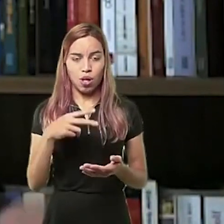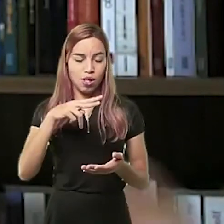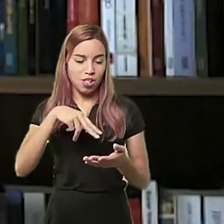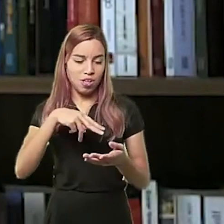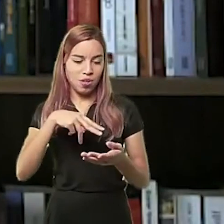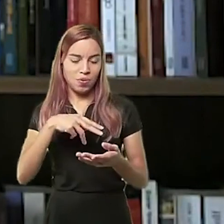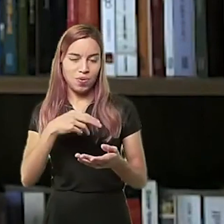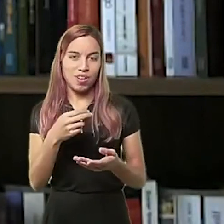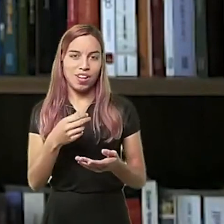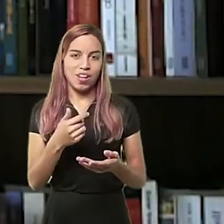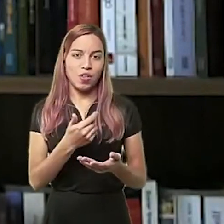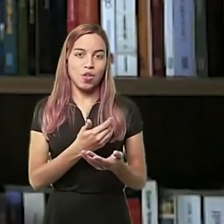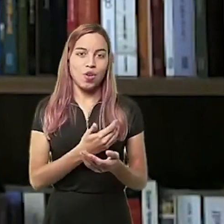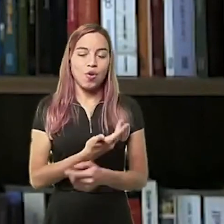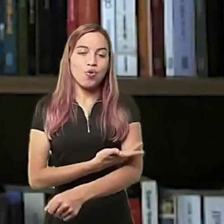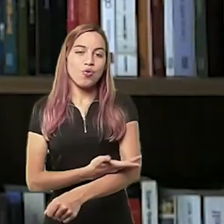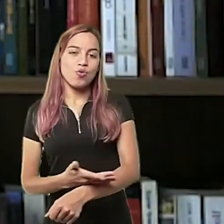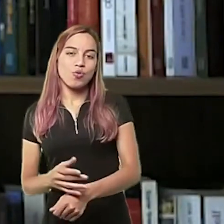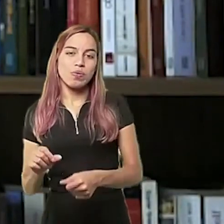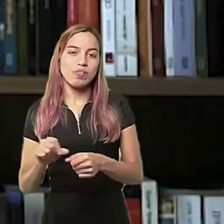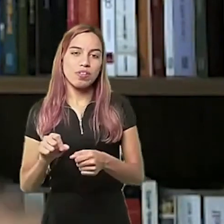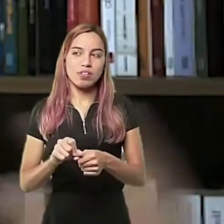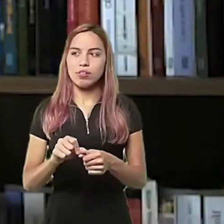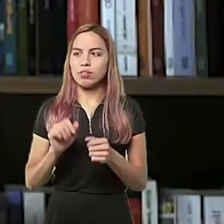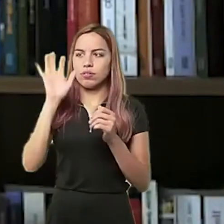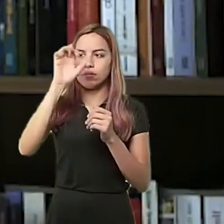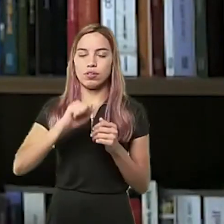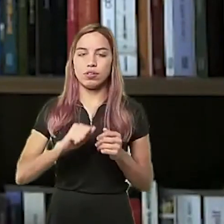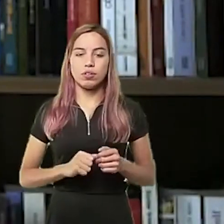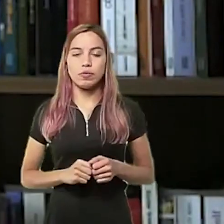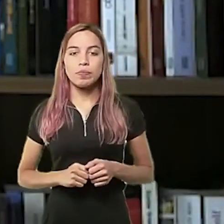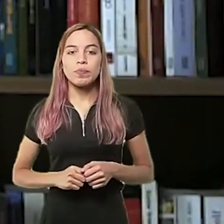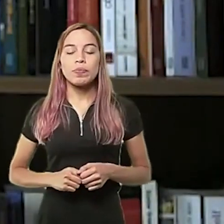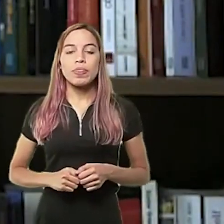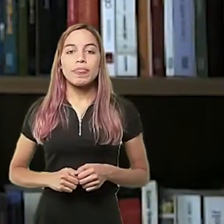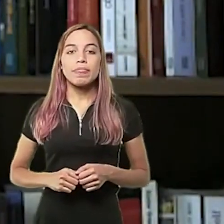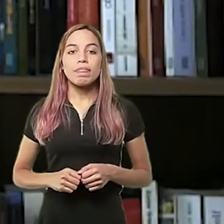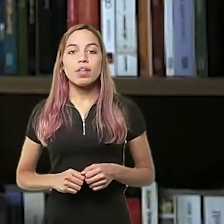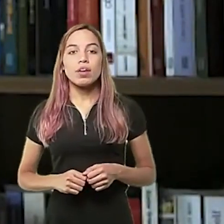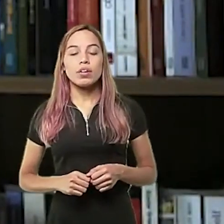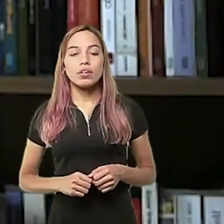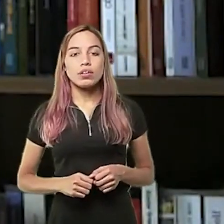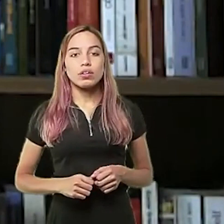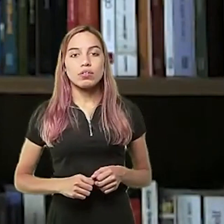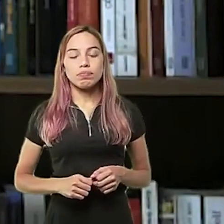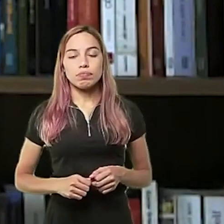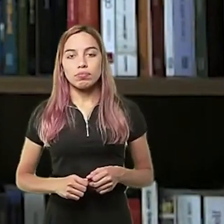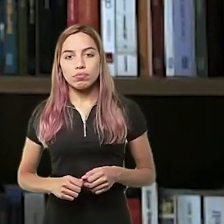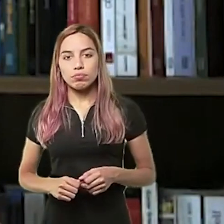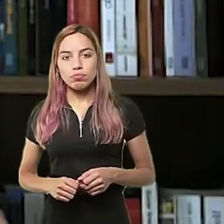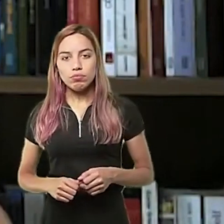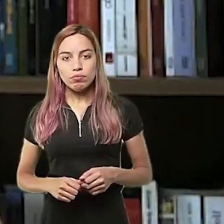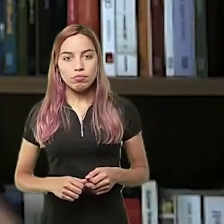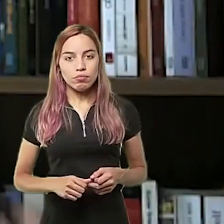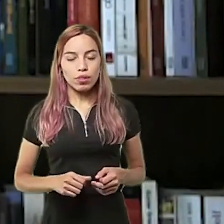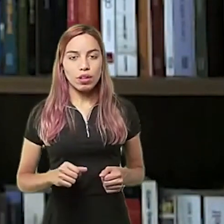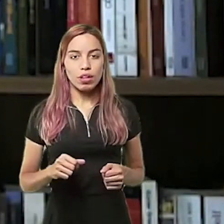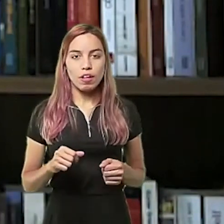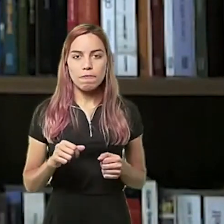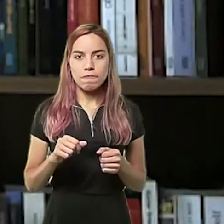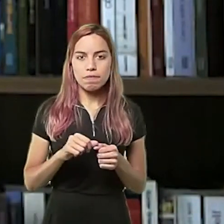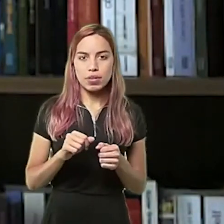o autor ele cria um mundo, né, ele fala de distopias, ele fala de determinadas coisas,